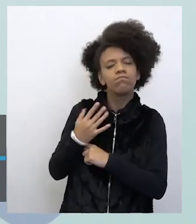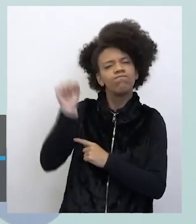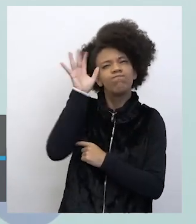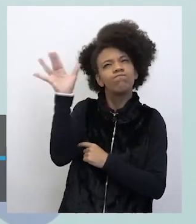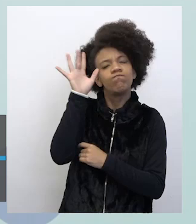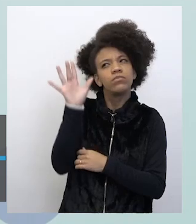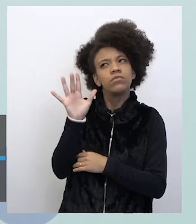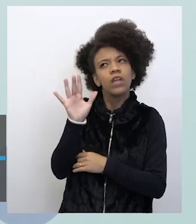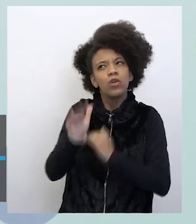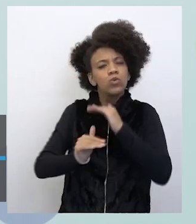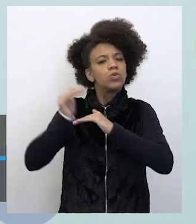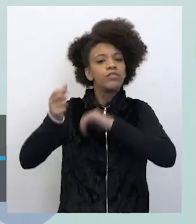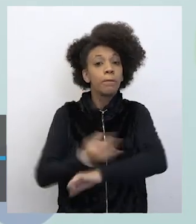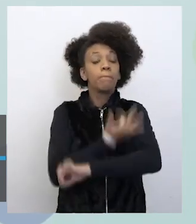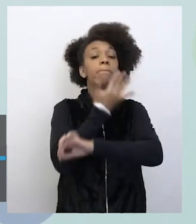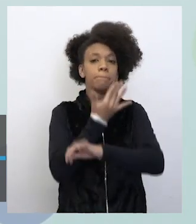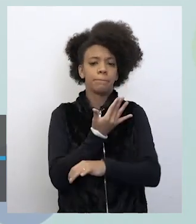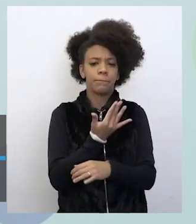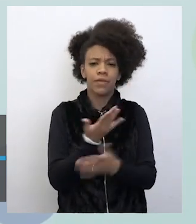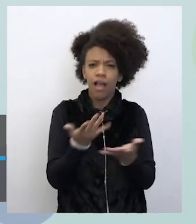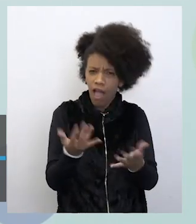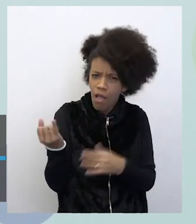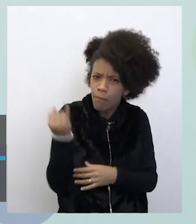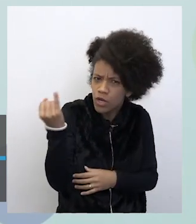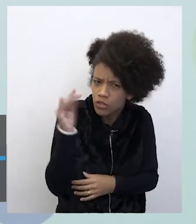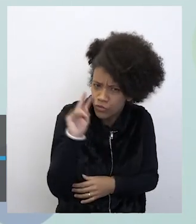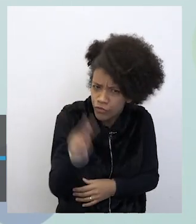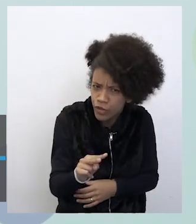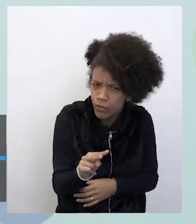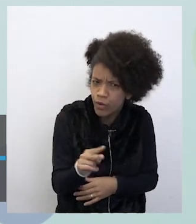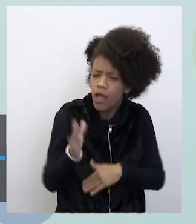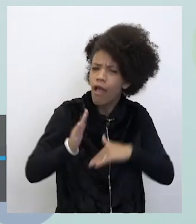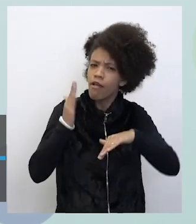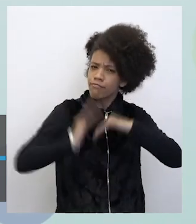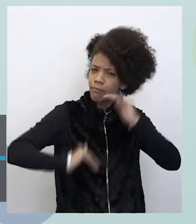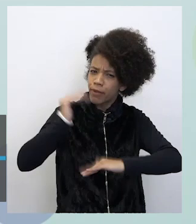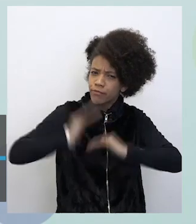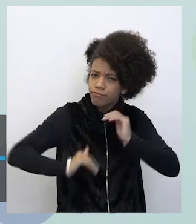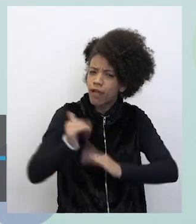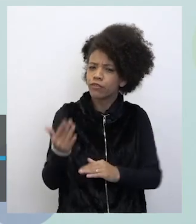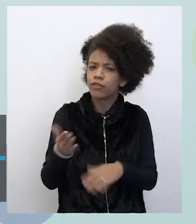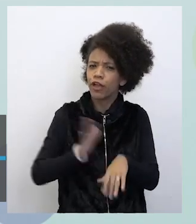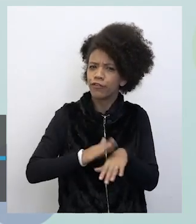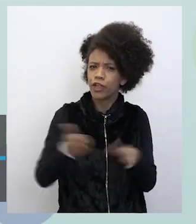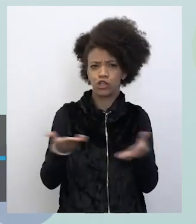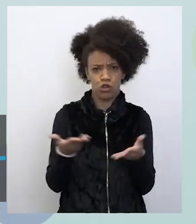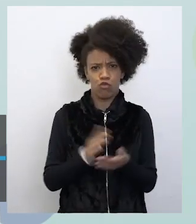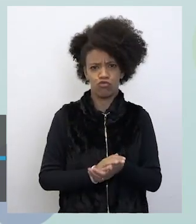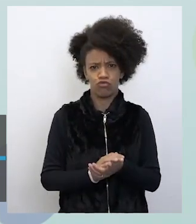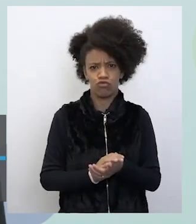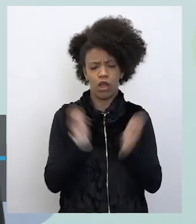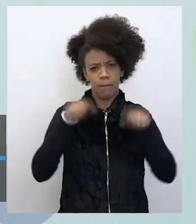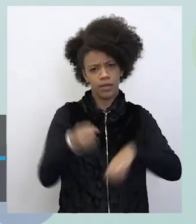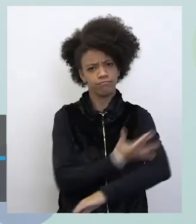meu desenvolvimento socioemocional. Tá vendo como é importante esse exercício que a gente fez hoje das competências socioemocionais, quando a